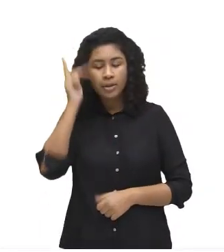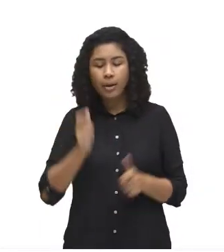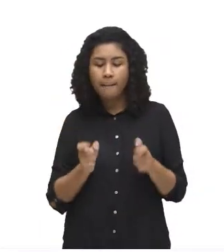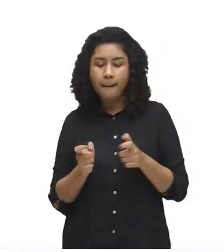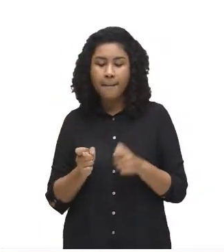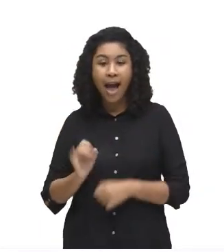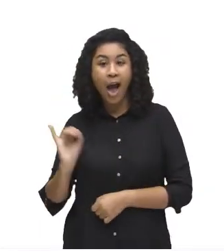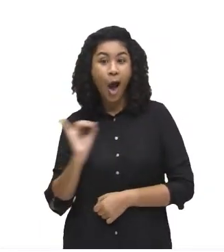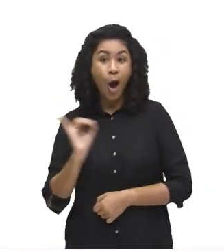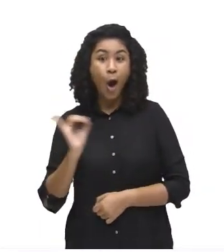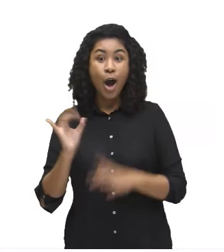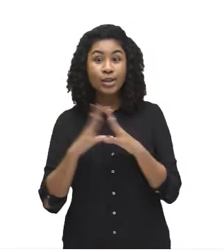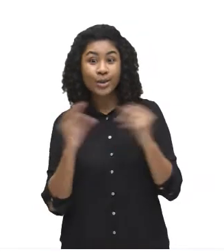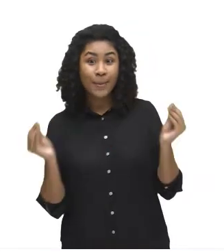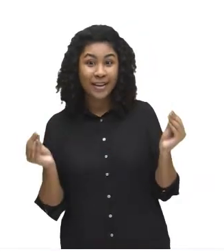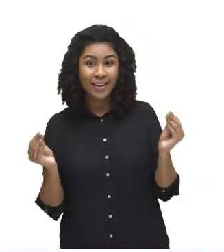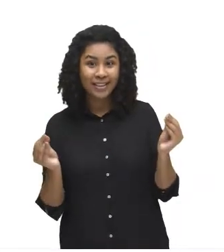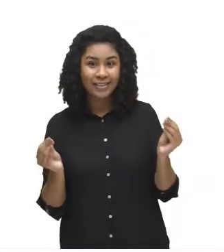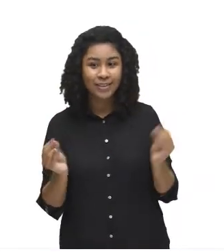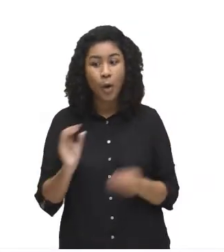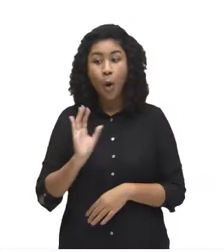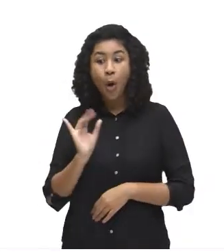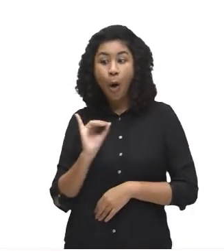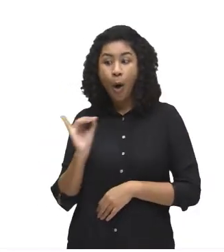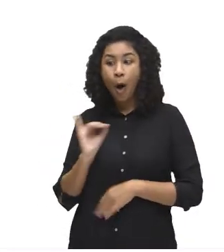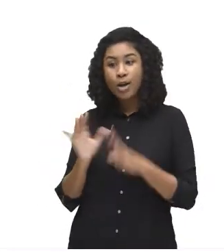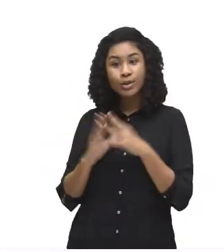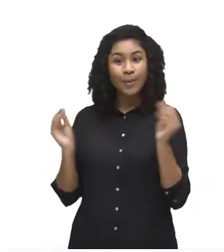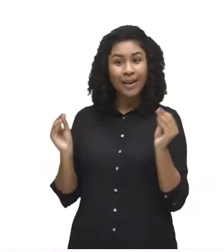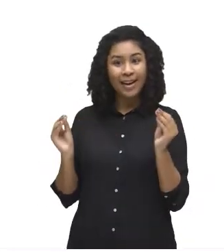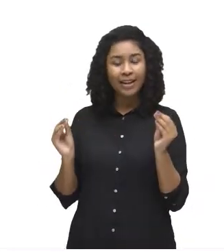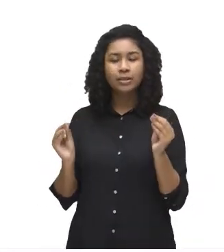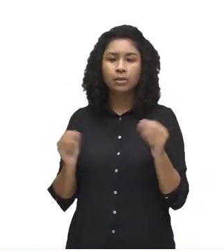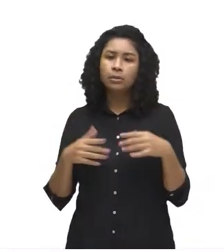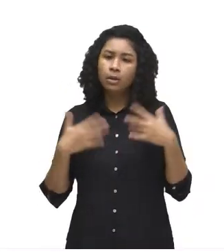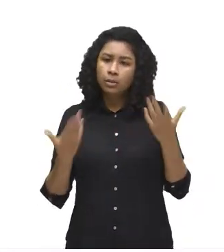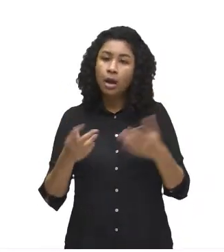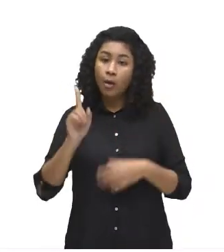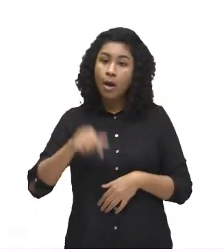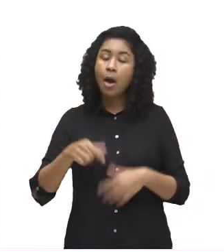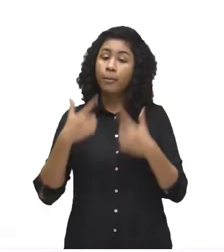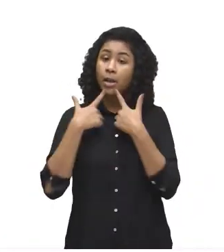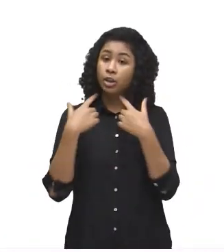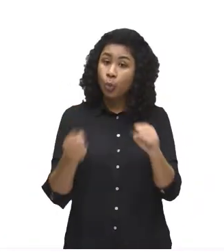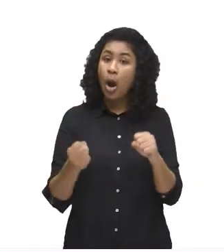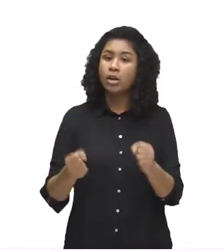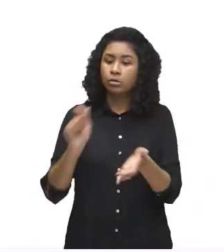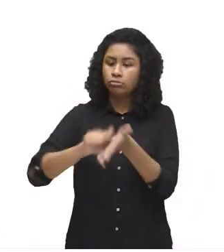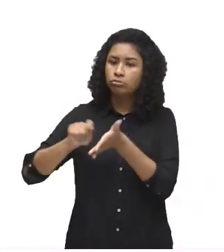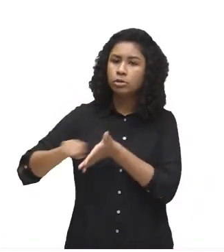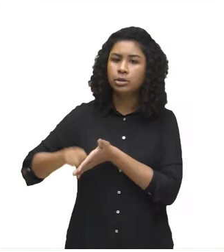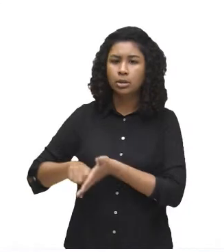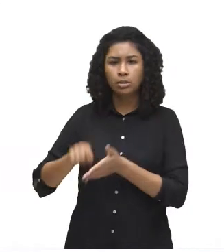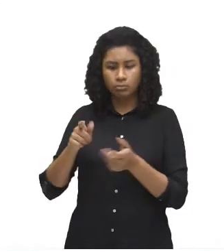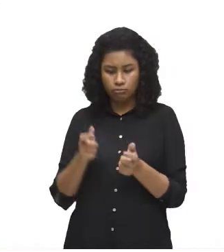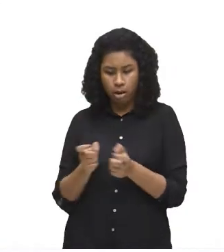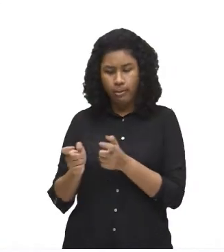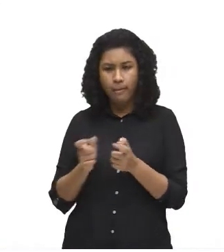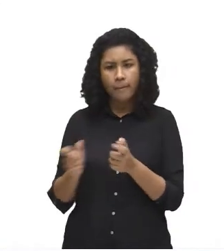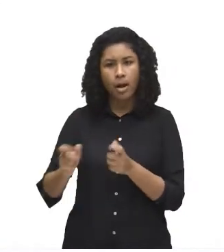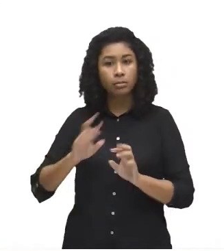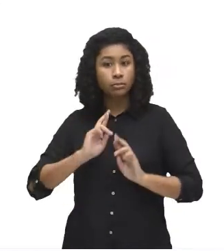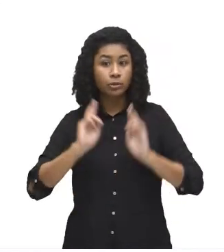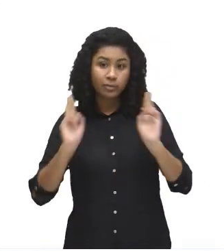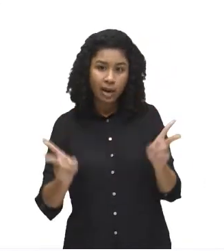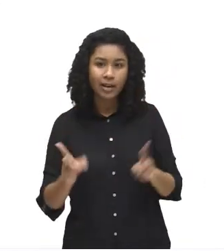sumida, por exemplo, aí a linguagem verbal também, só que de forma escrita. Então, Linguagem verbal, o áudio é um exemplo e